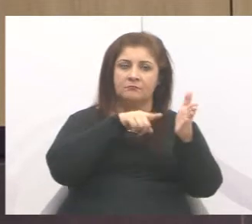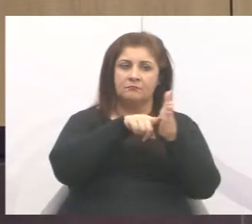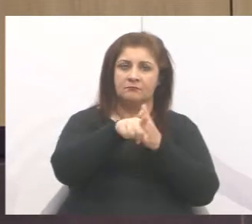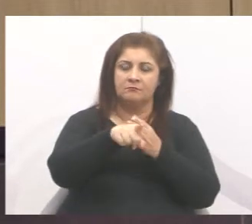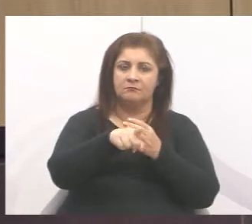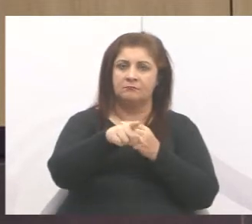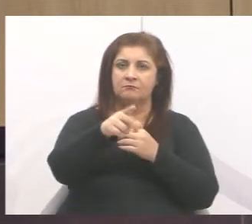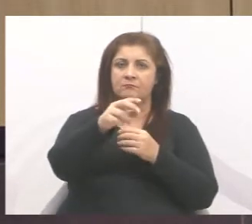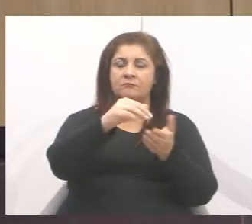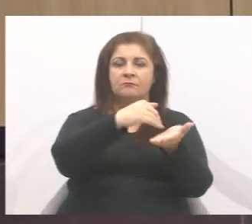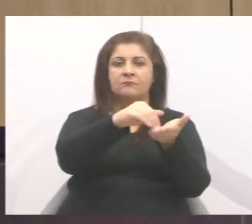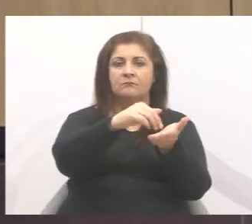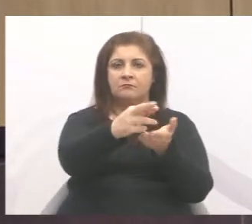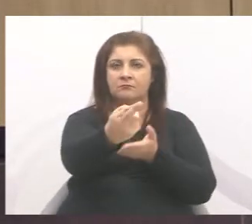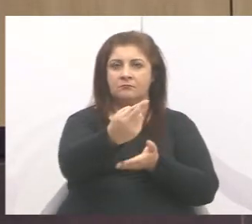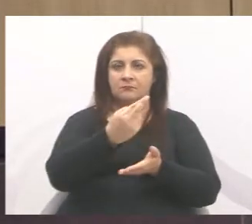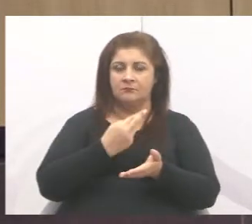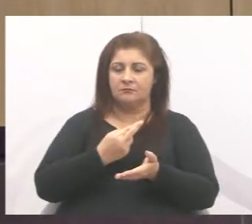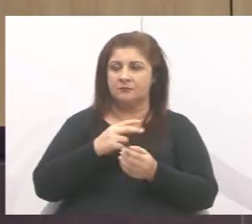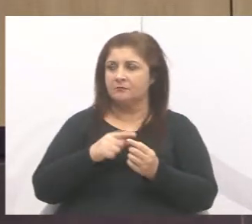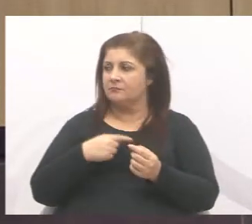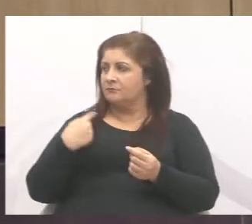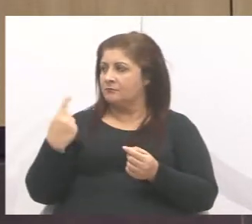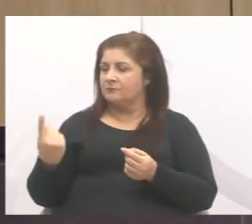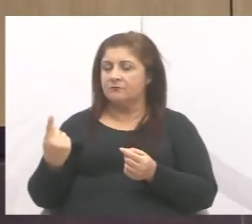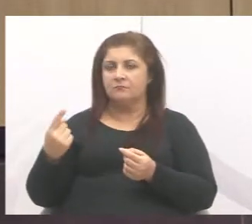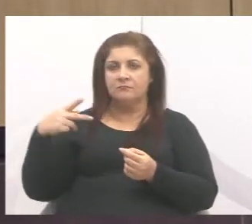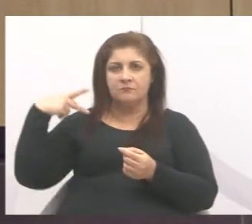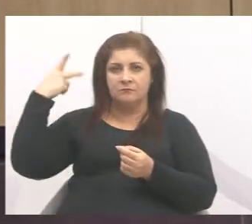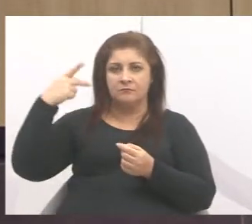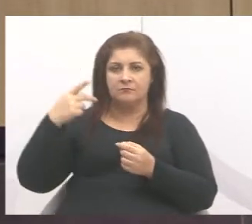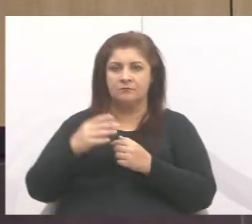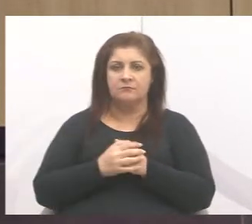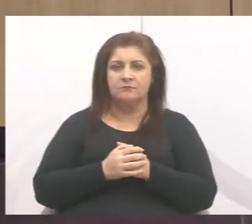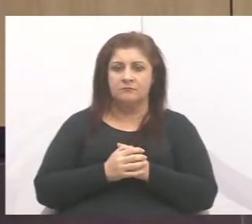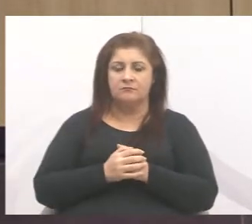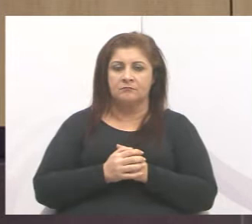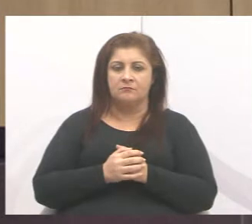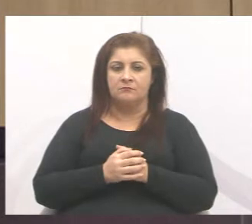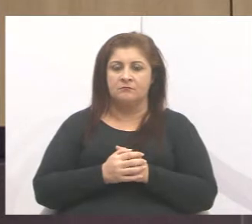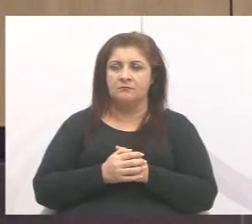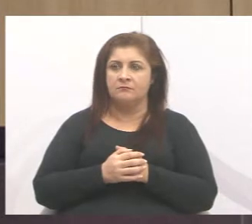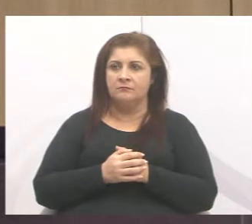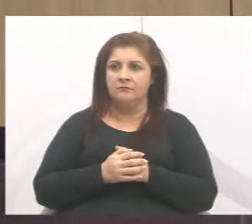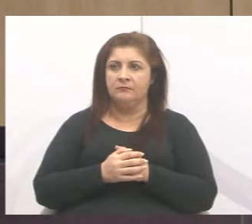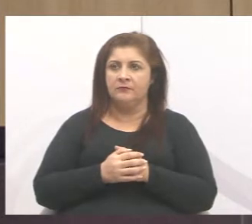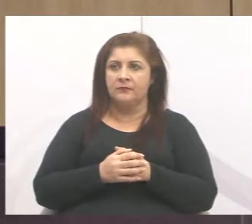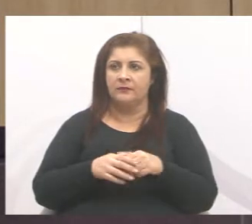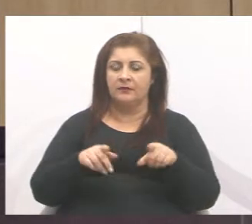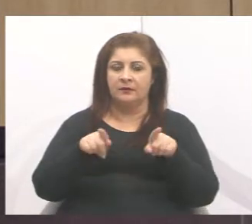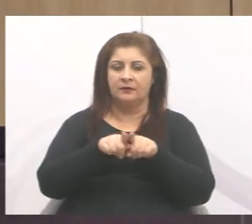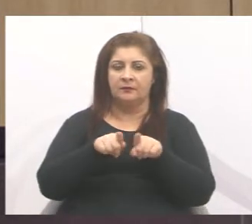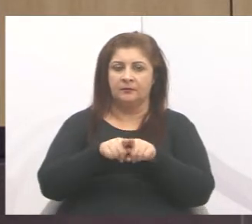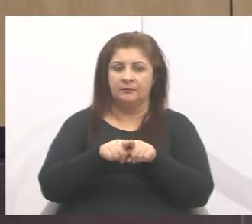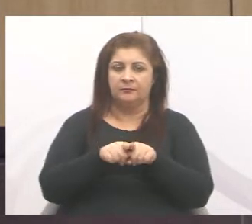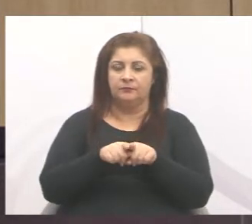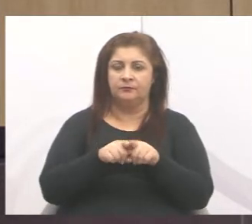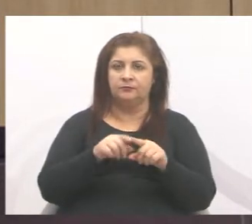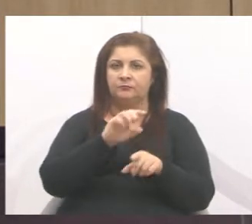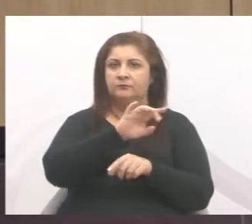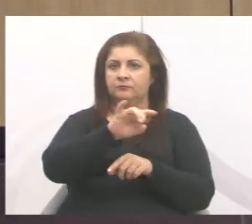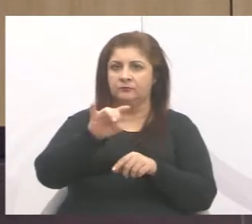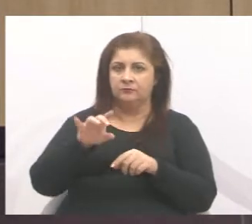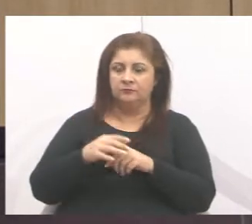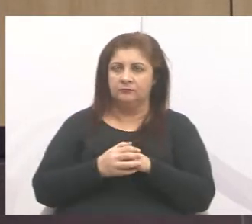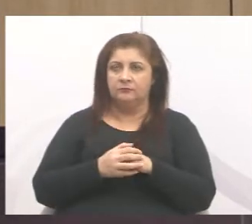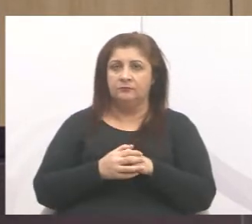secretário responde, já passa a palavra para o outro vereador, fazer também uma pergunta, assim sucessivamente, de maneira